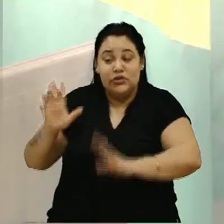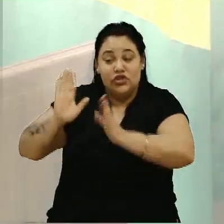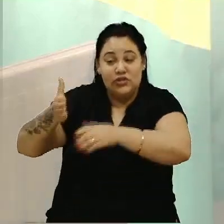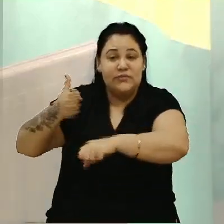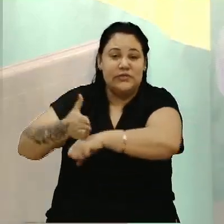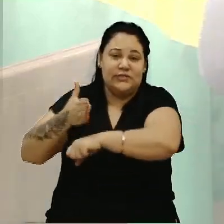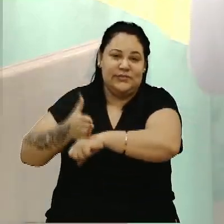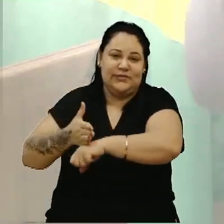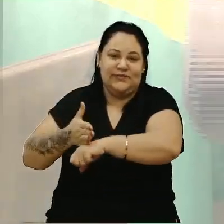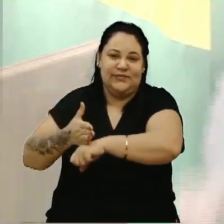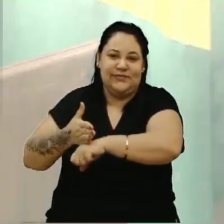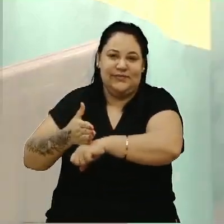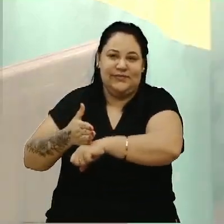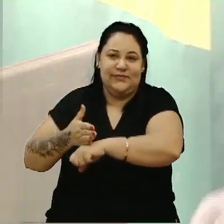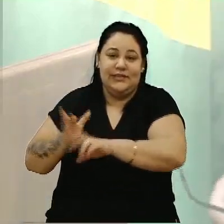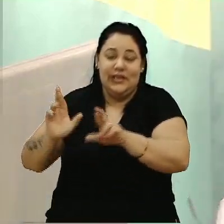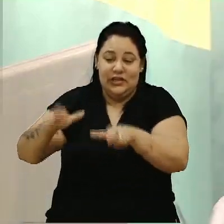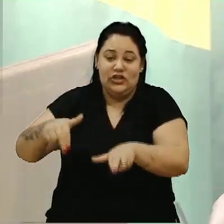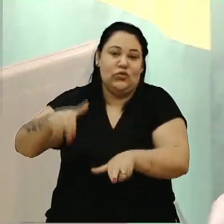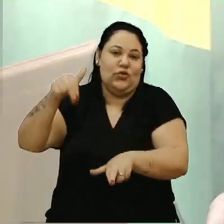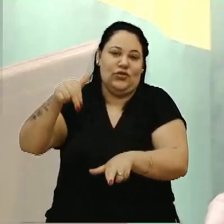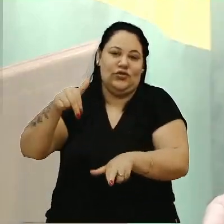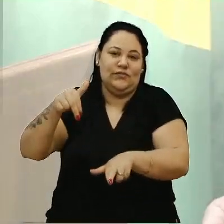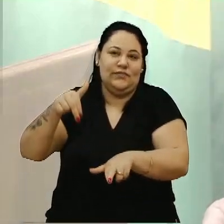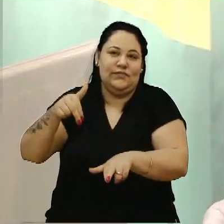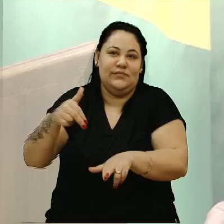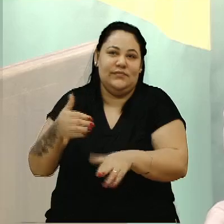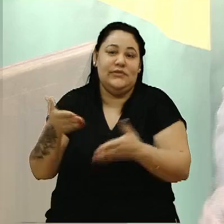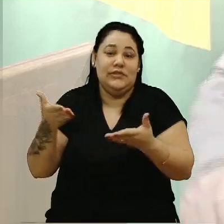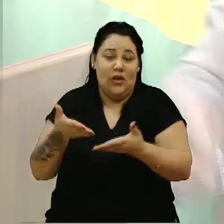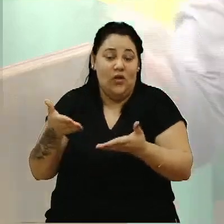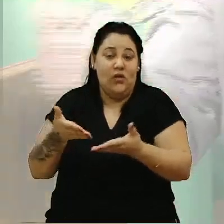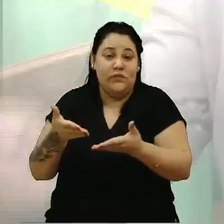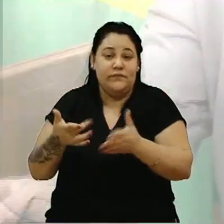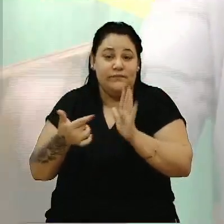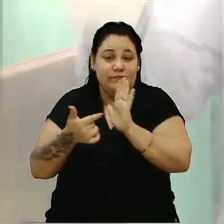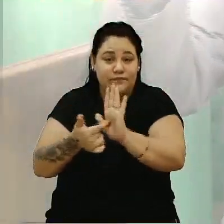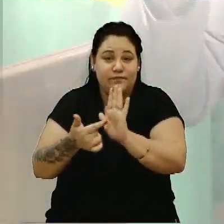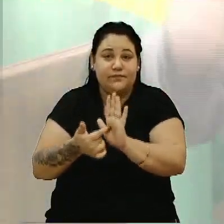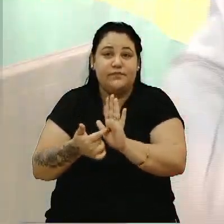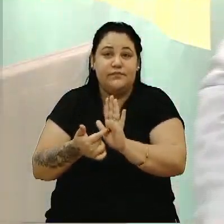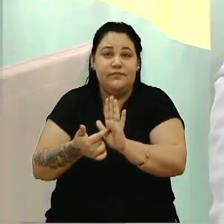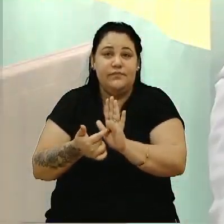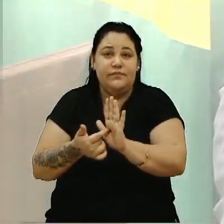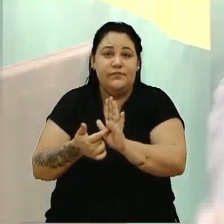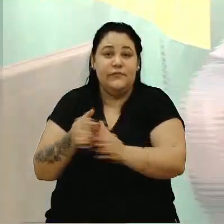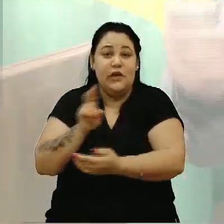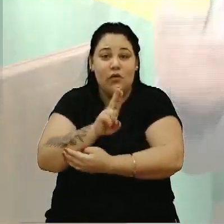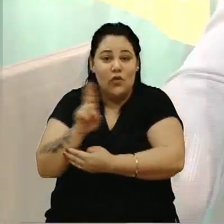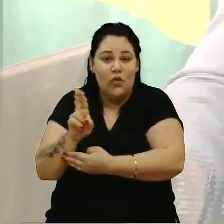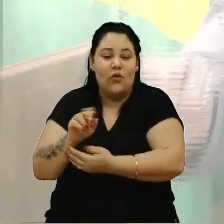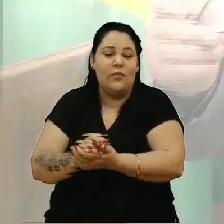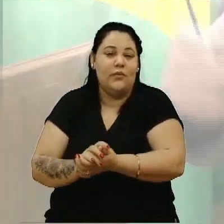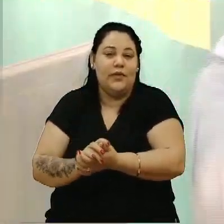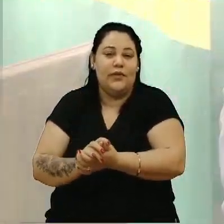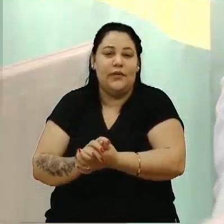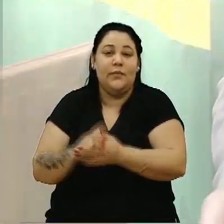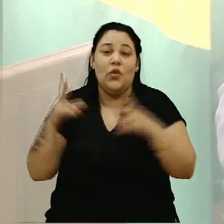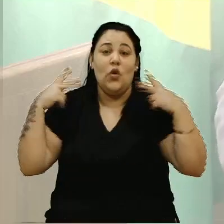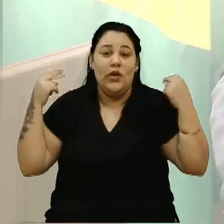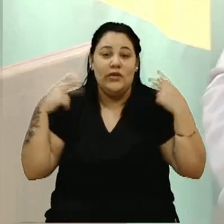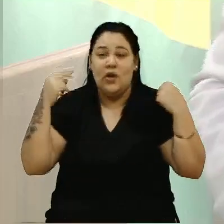que estará dando como referência para os motoristas de Uber, para os